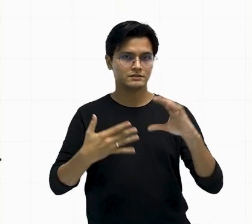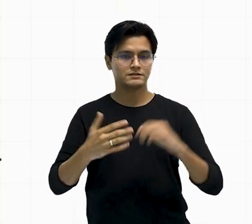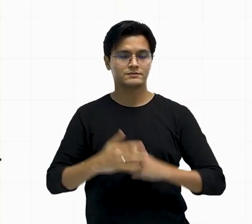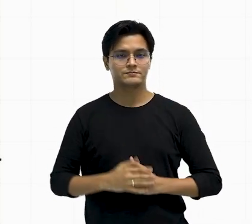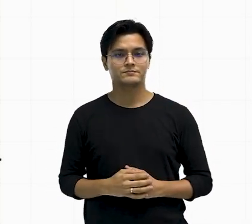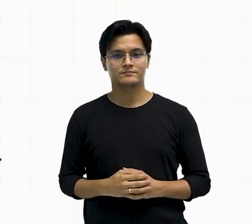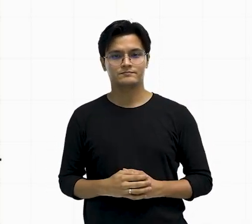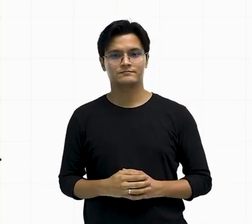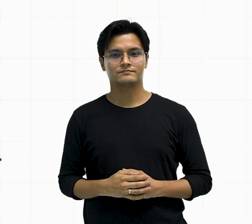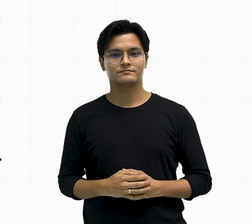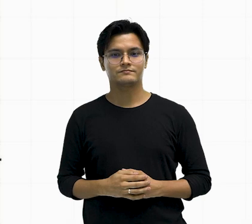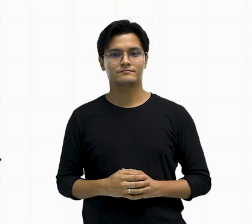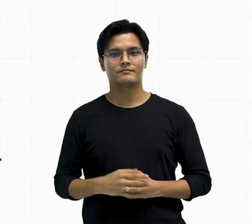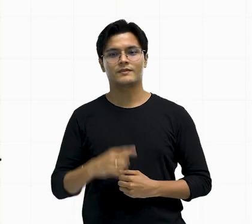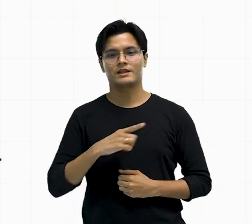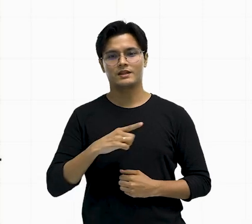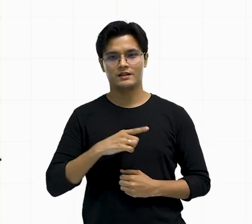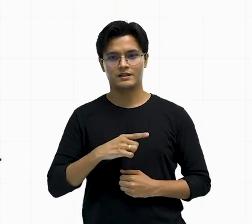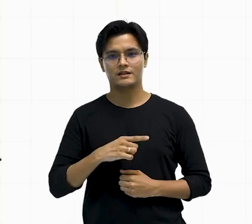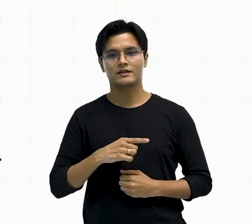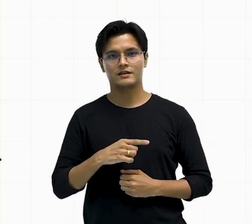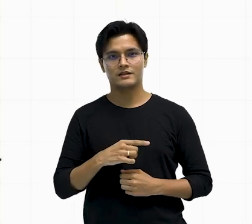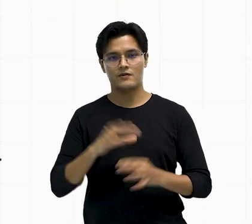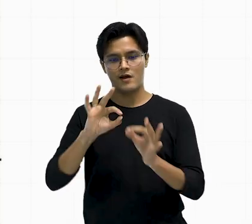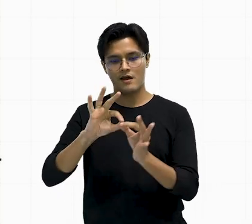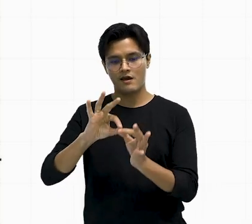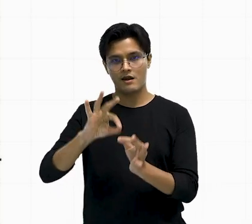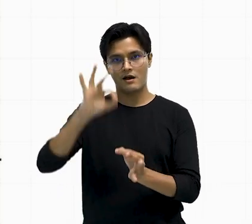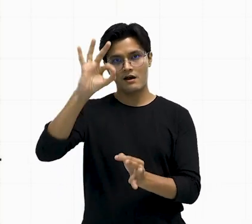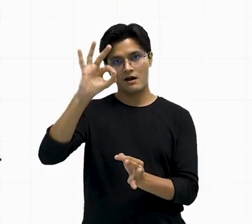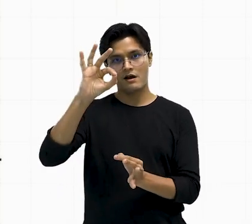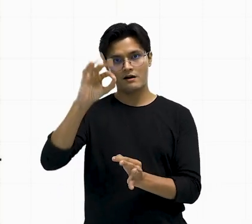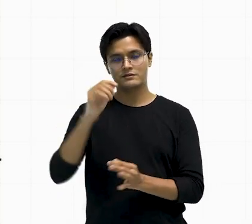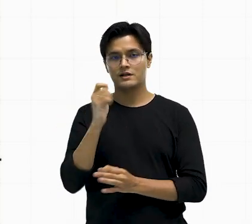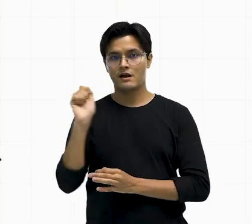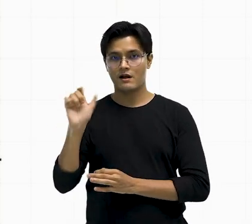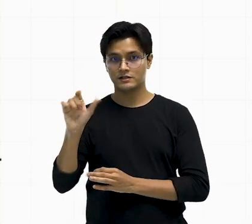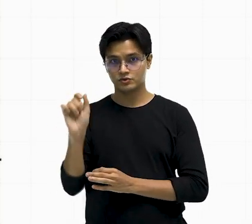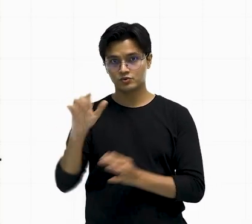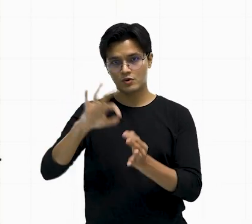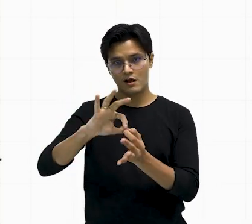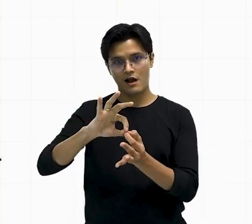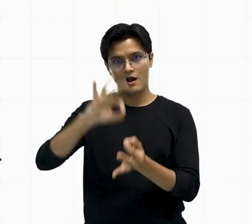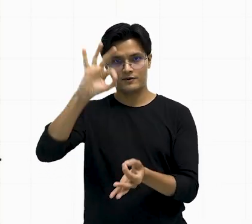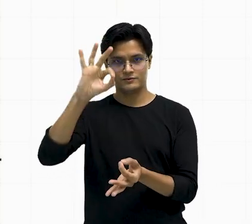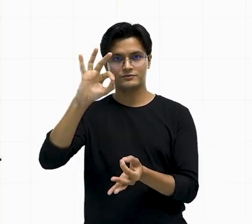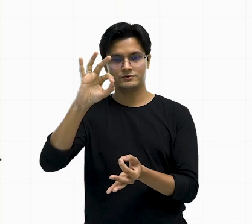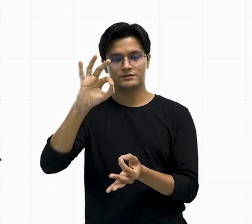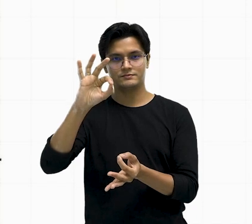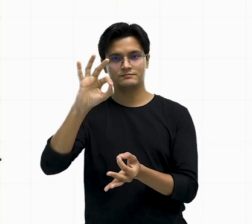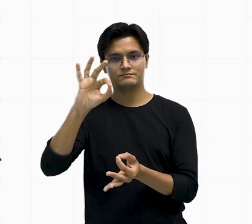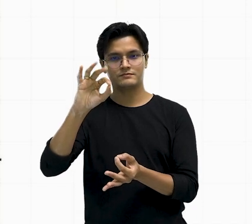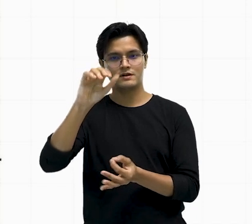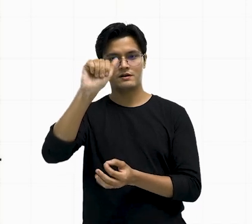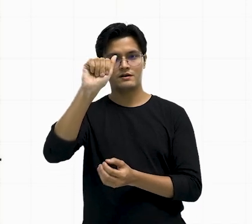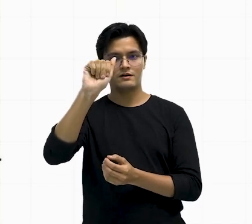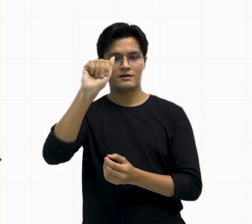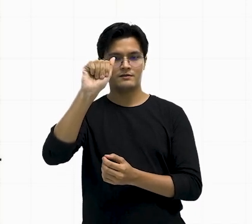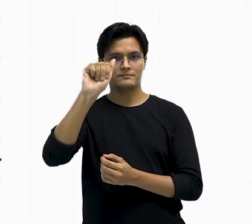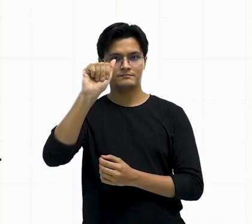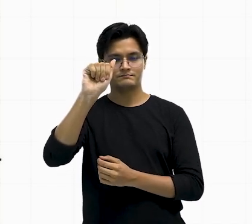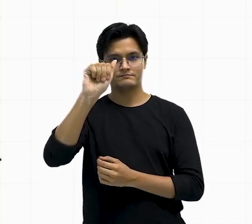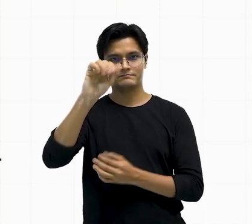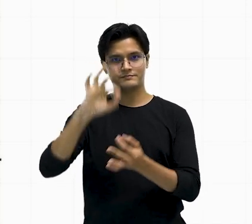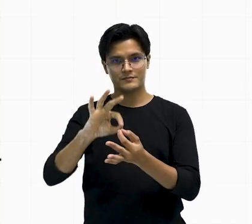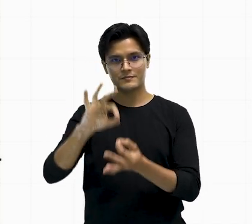Esse segmento de reta que está em azul, tá? É a nossa altura, beleza? Deixa eu colocar de azul